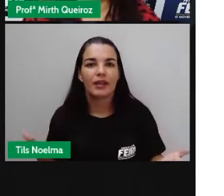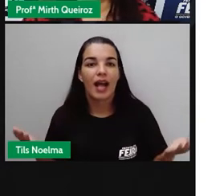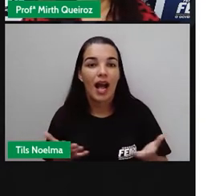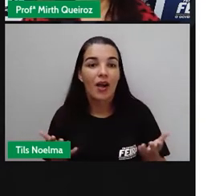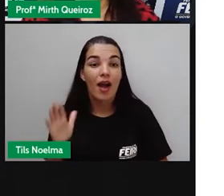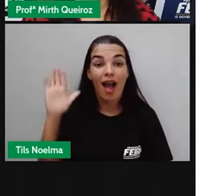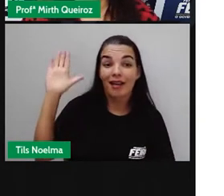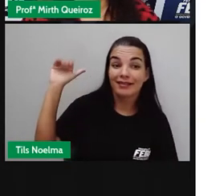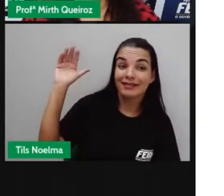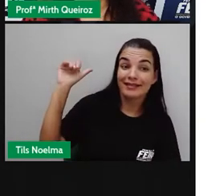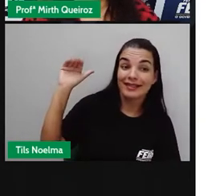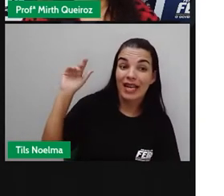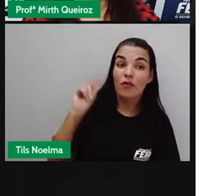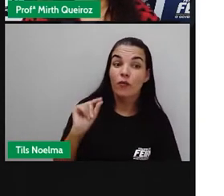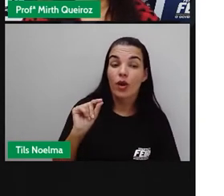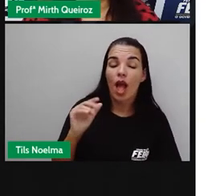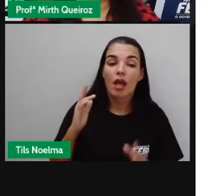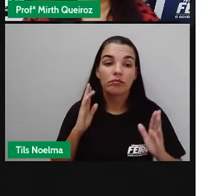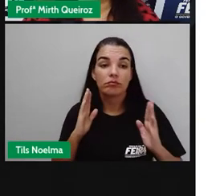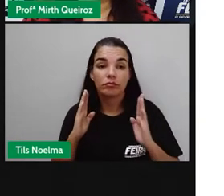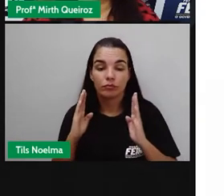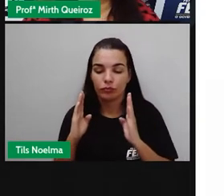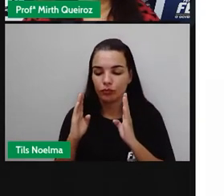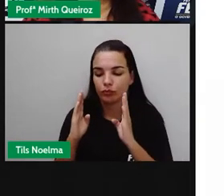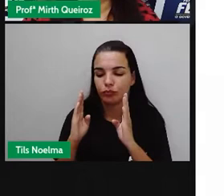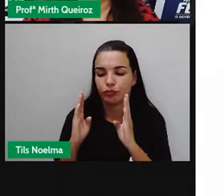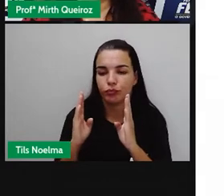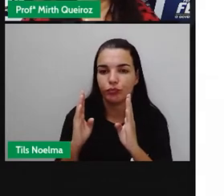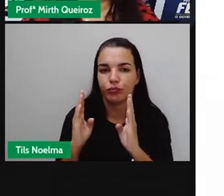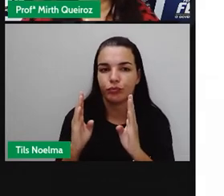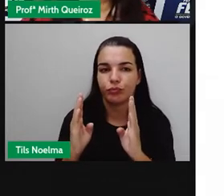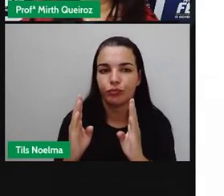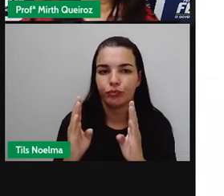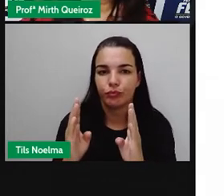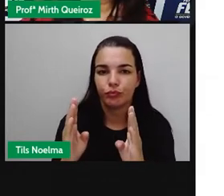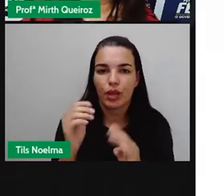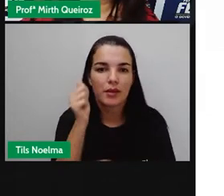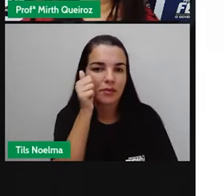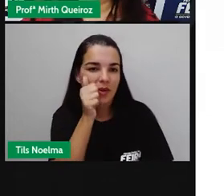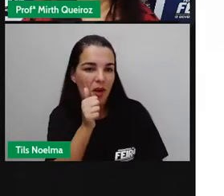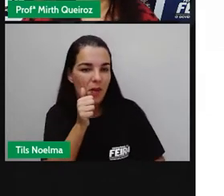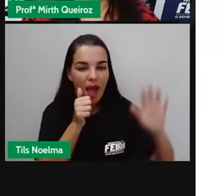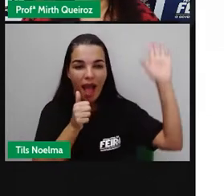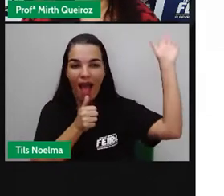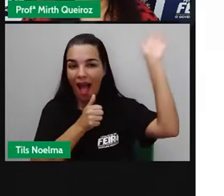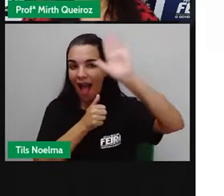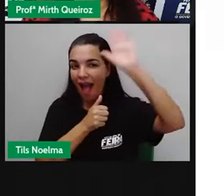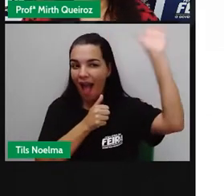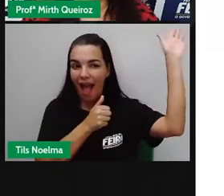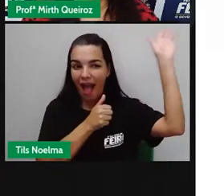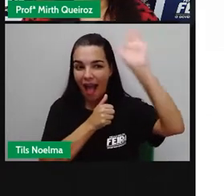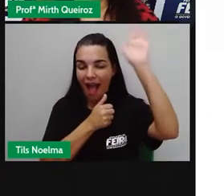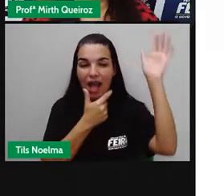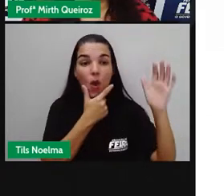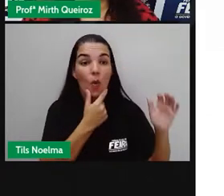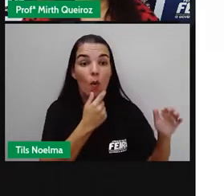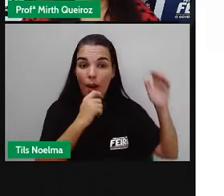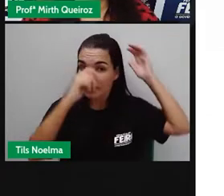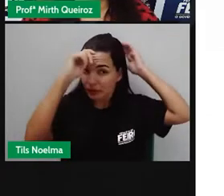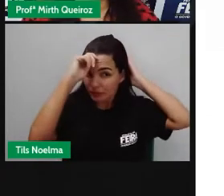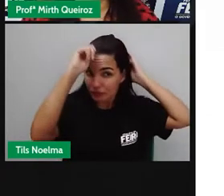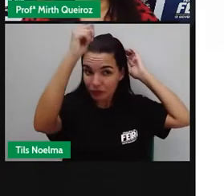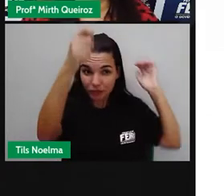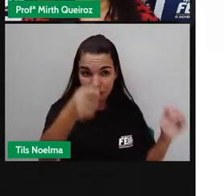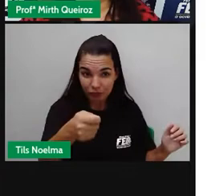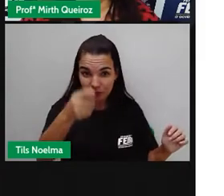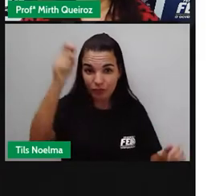Agora a despedida. Em fila, os pares vão se despedindo dos convidados, as damas acenam com as mãos e os cavalheiros com chapéus. E